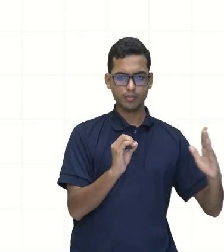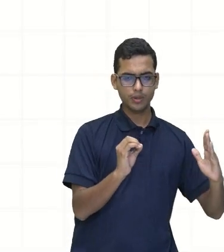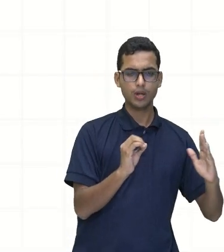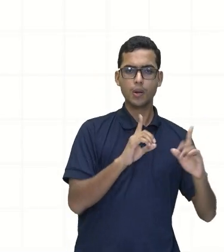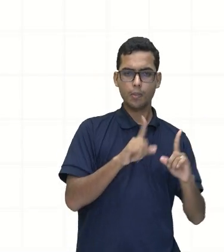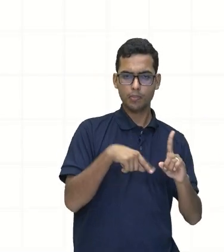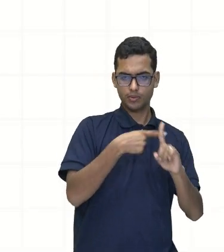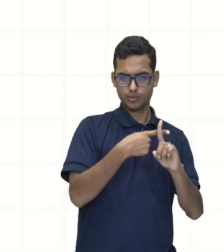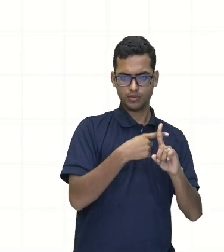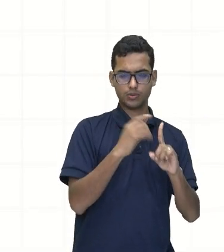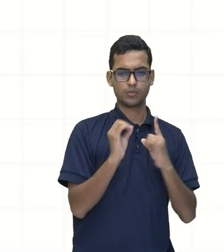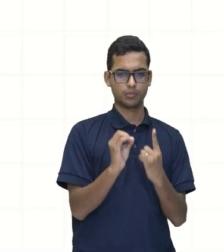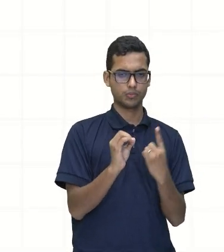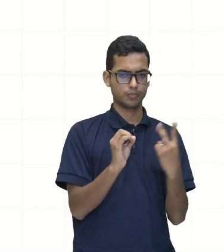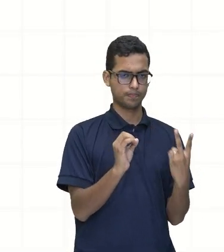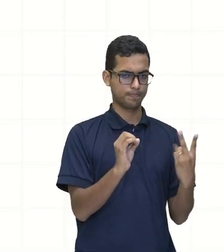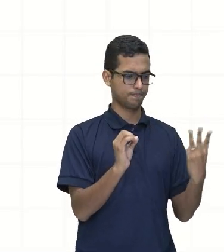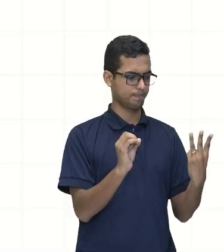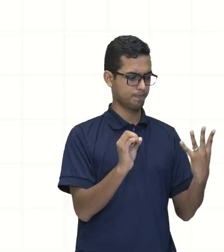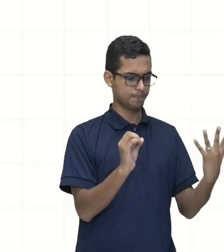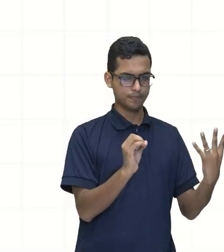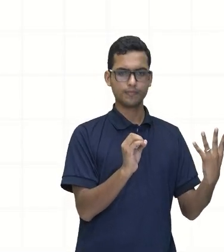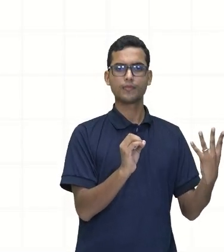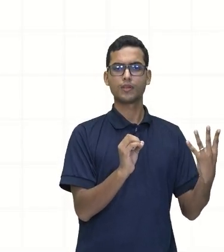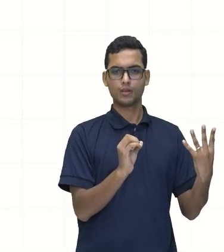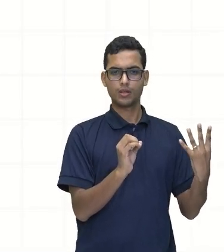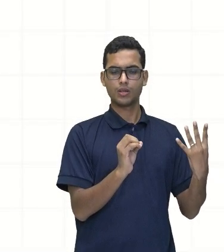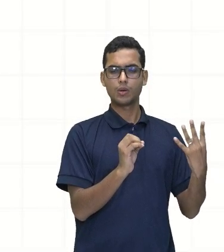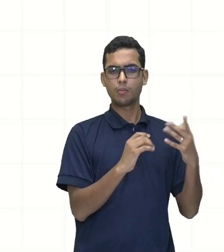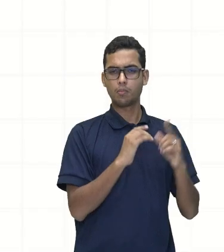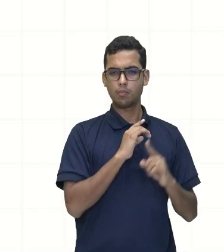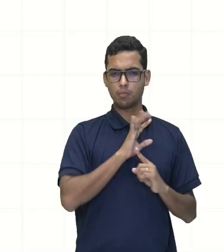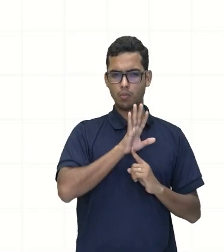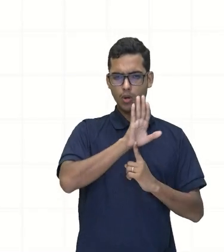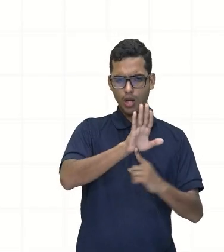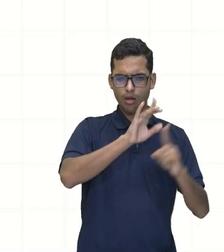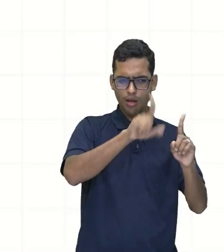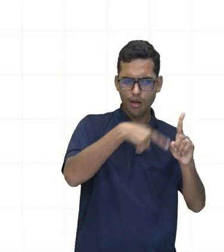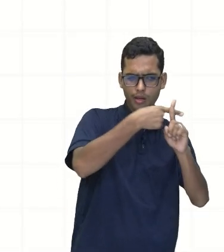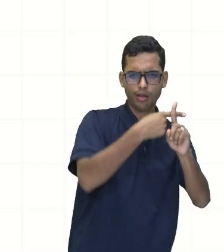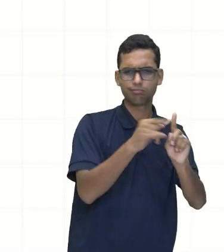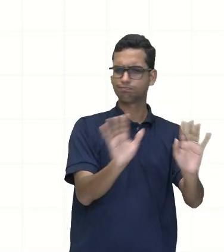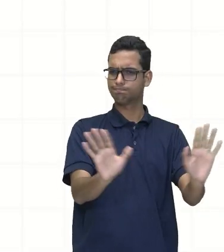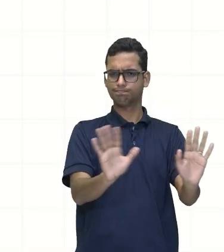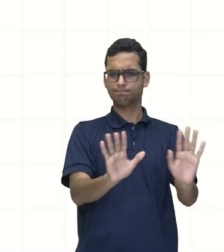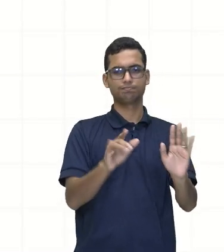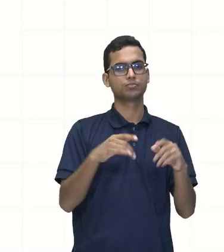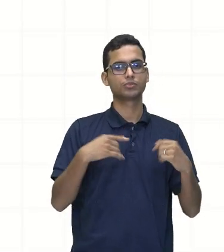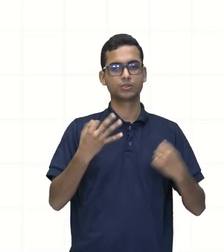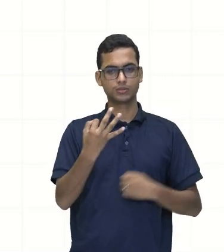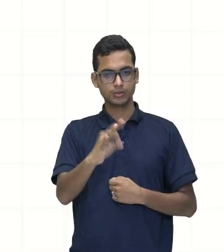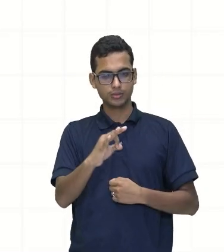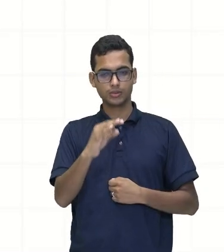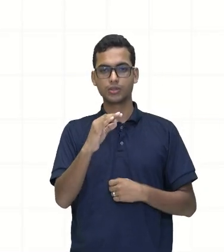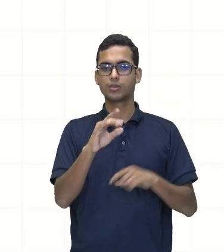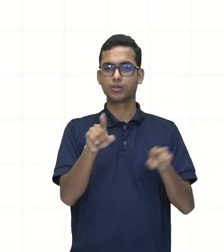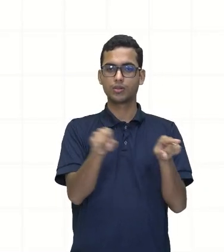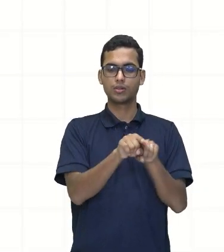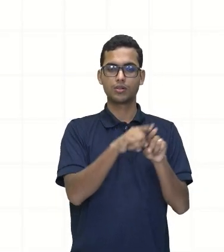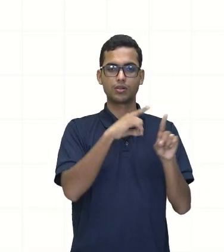precisa obrigatoriamente aparecer o seu sinal, tá? Indo até aí o